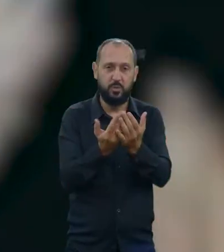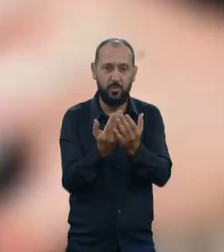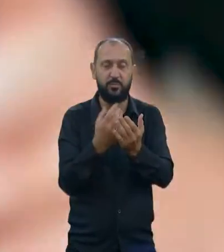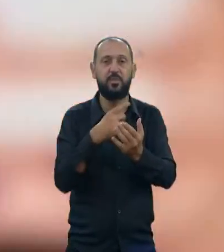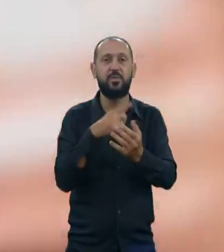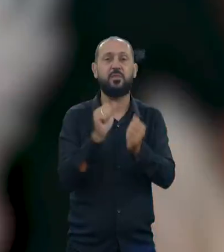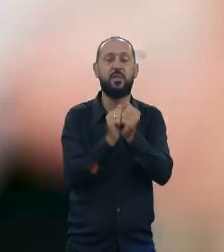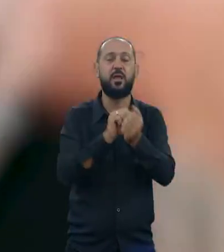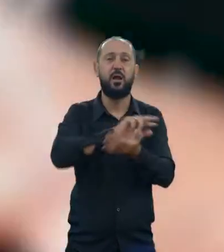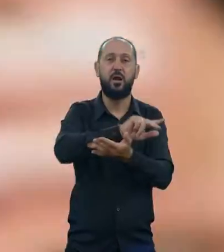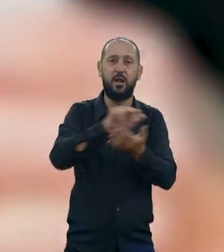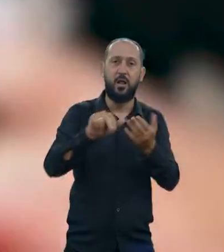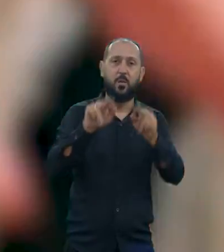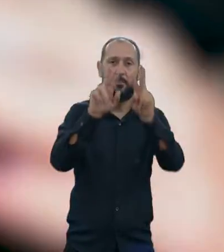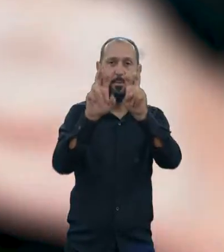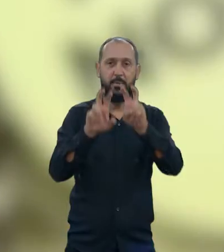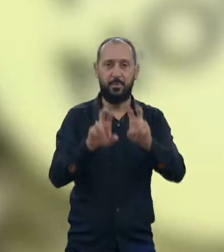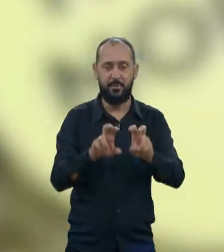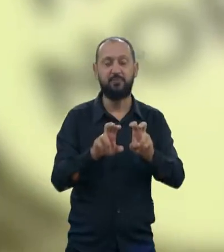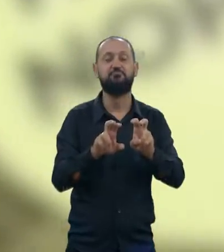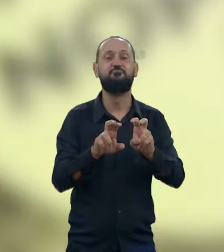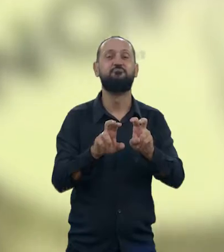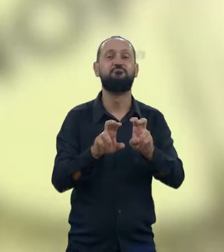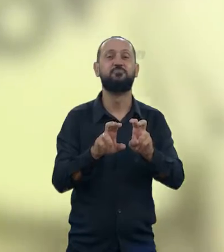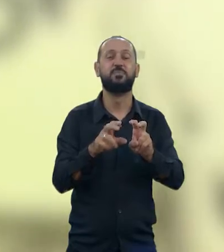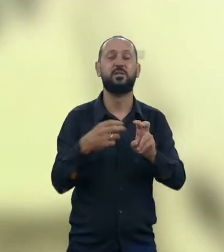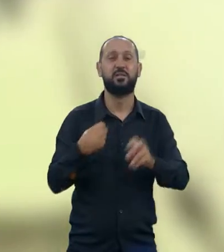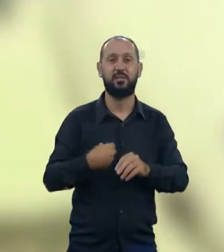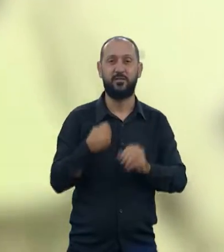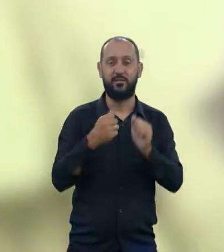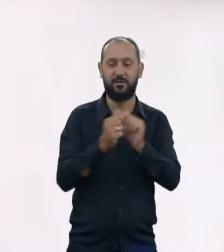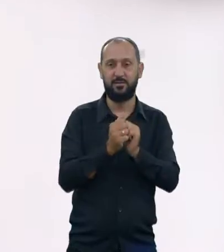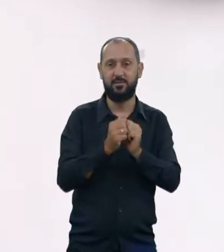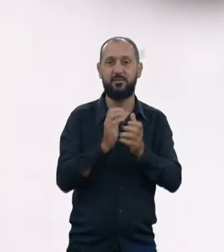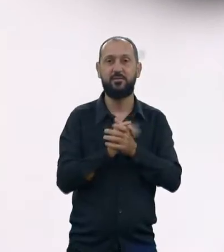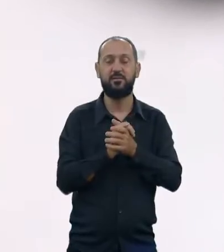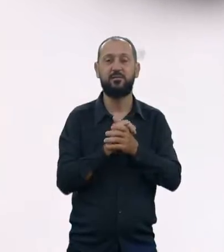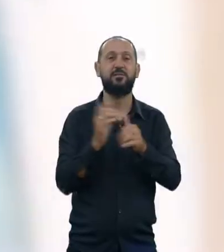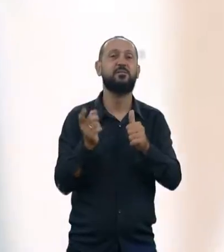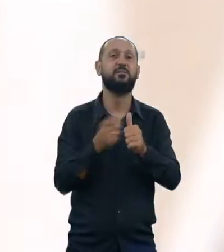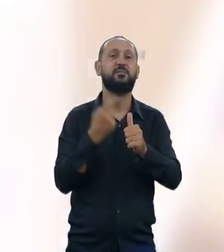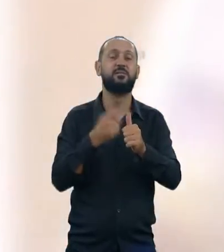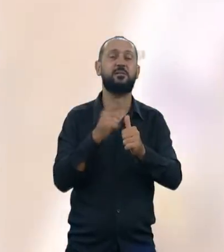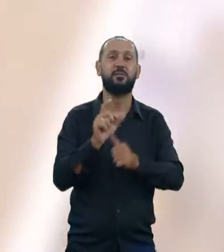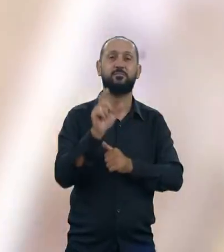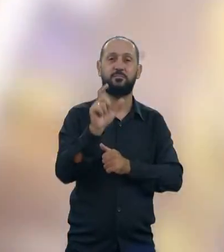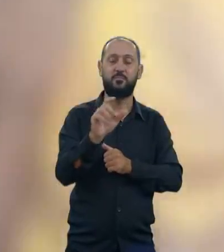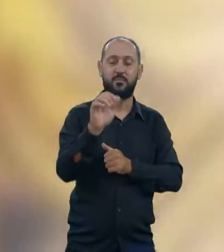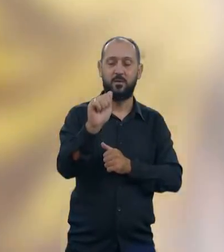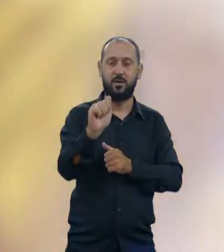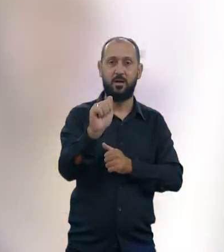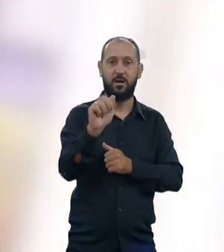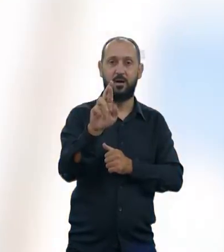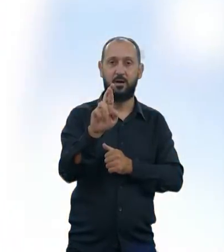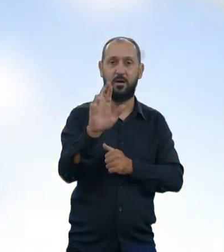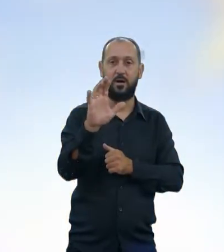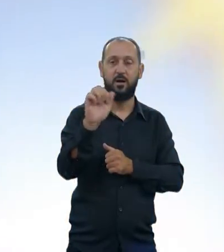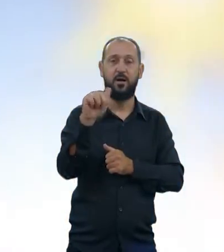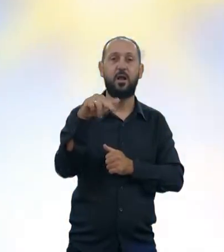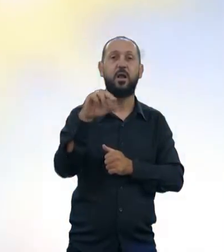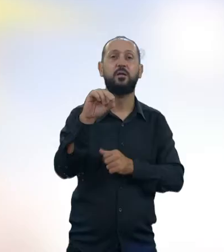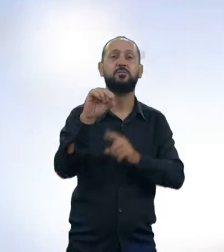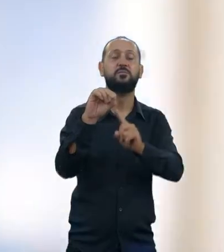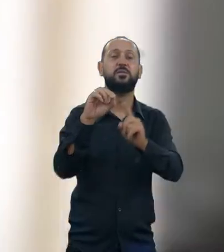tarô ele pode trazer inúmeros assuntos, inúmeros aspectos da vida da pessoa. Primeiro porque a palavra